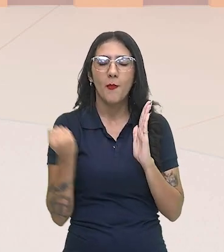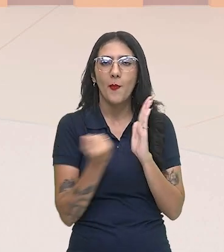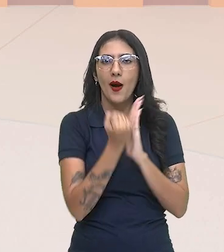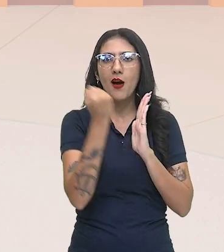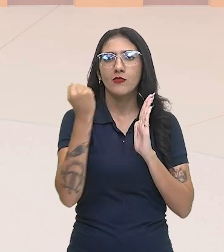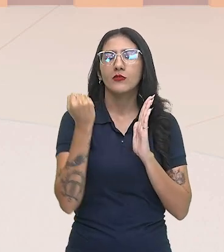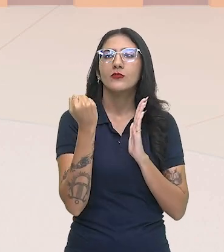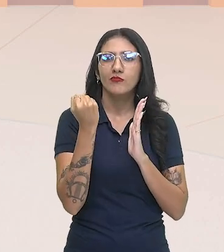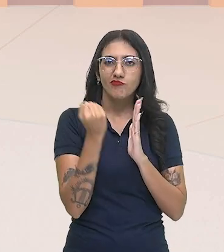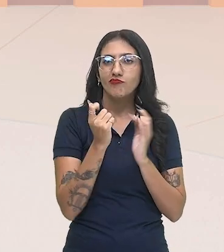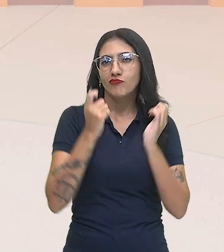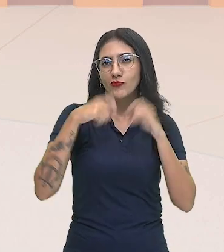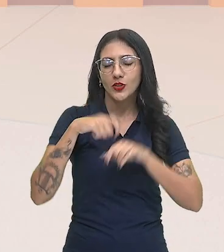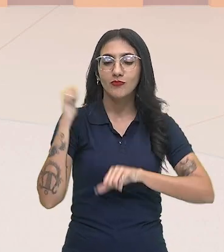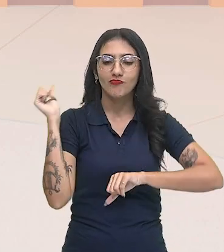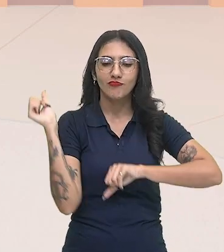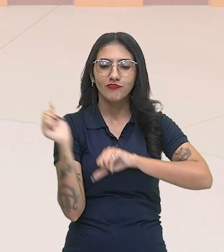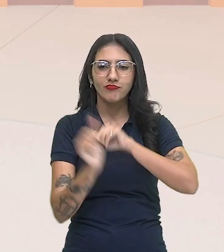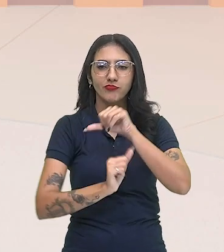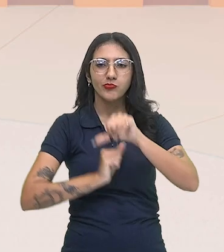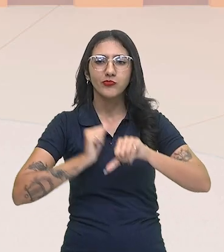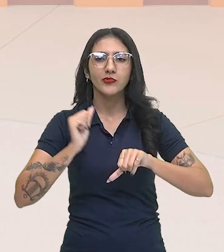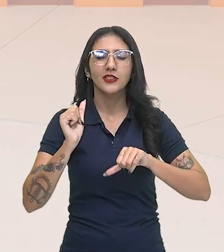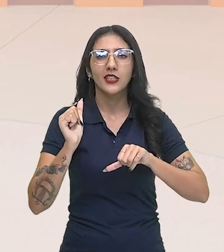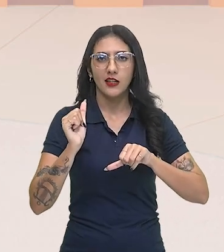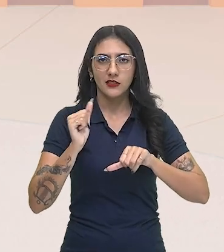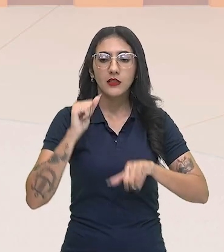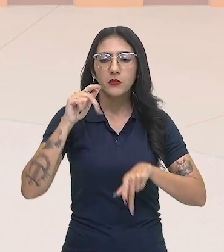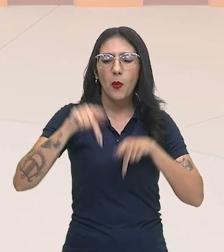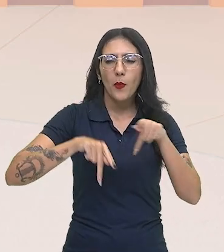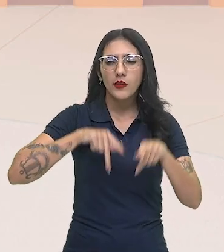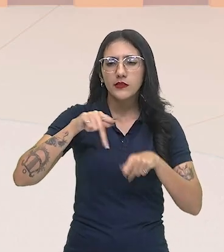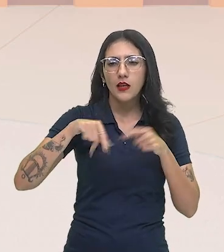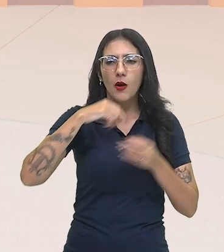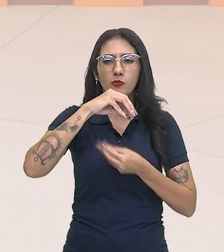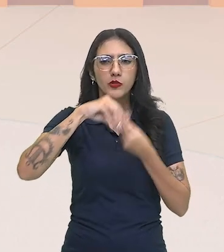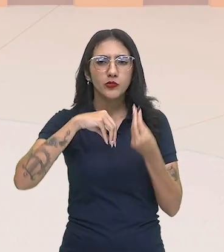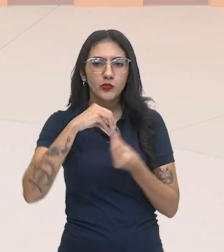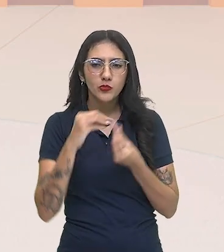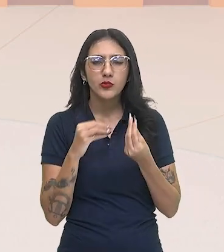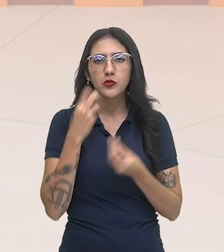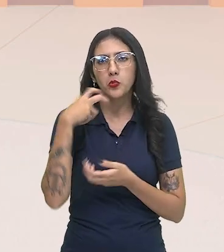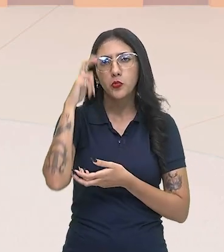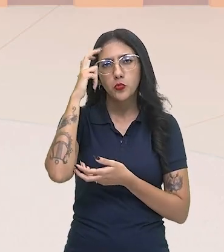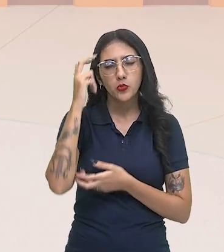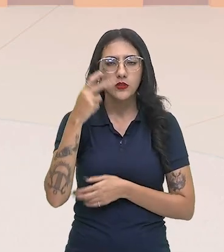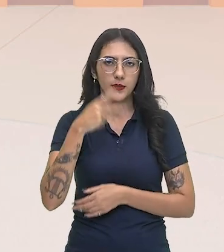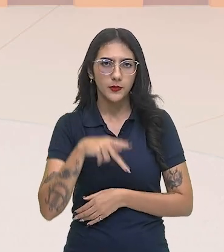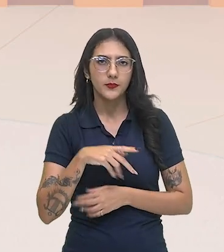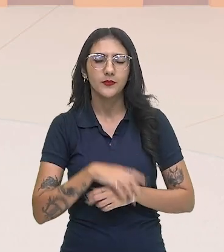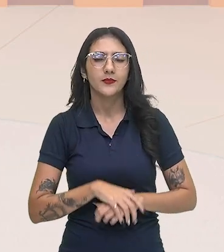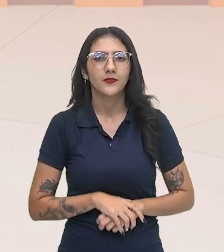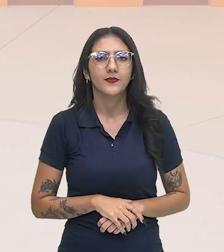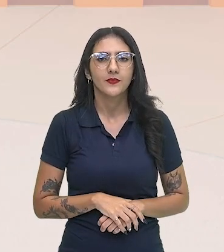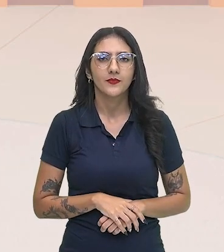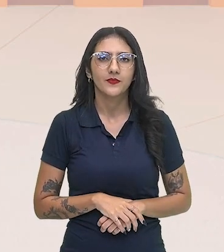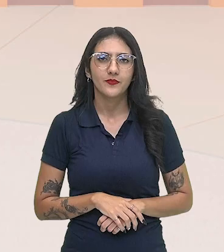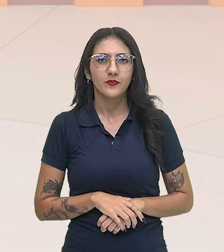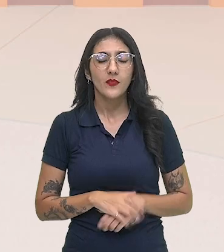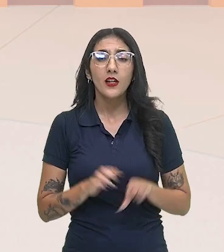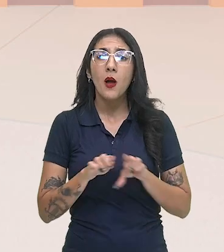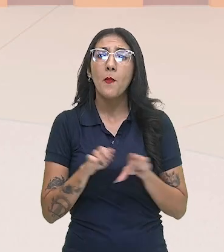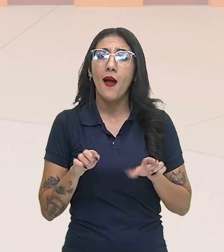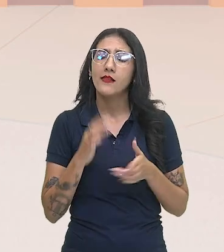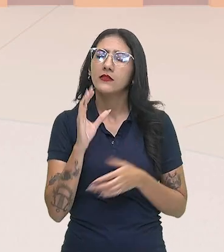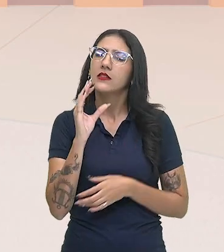a transformação da população da Amazônia. É claro que isto vai